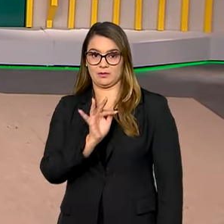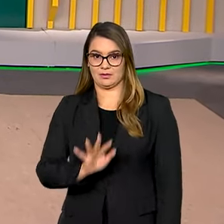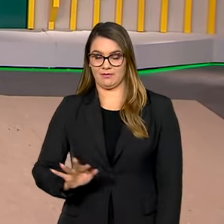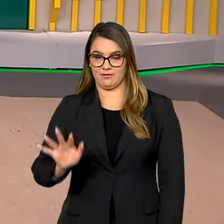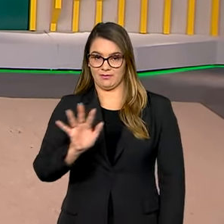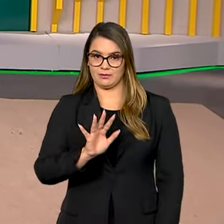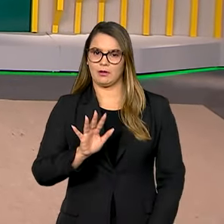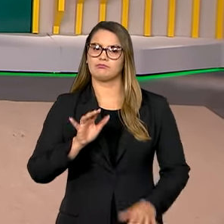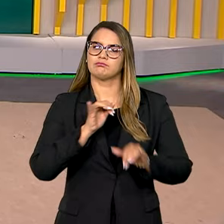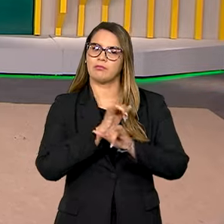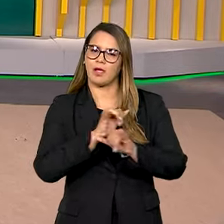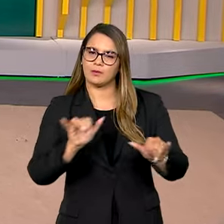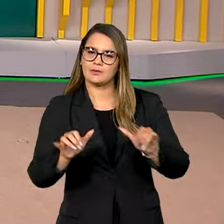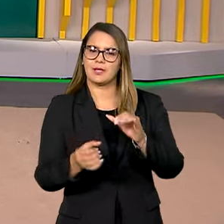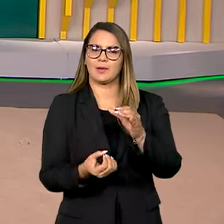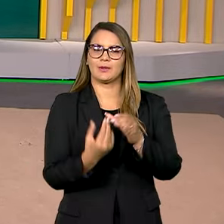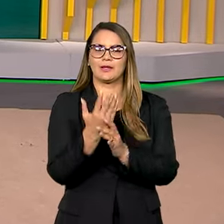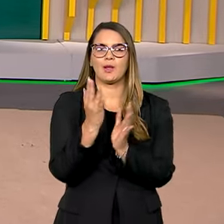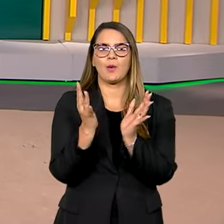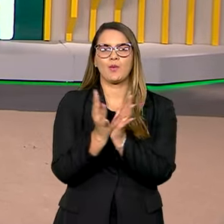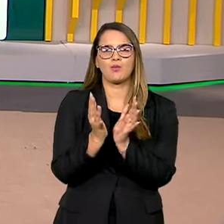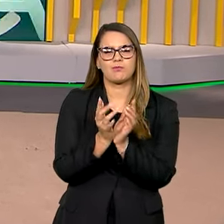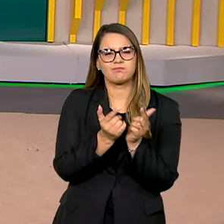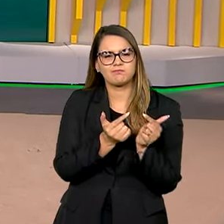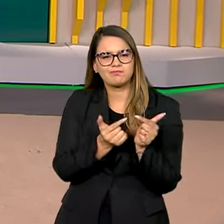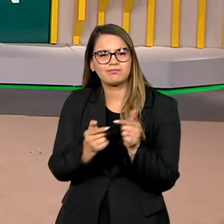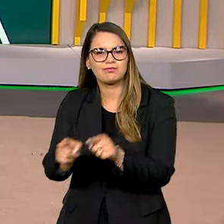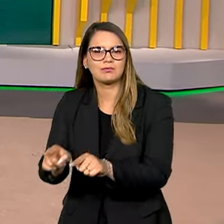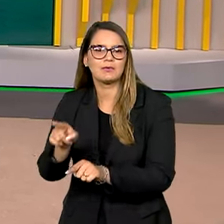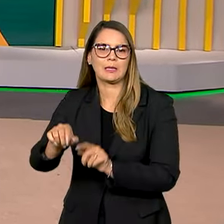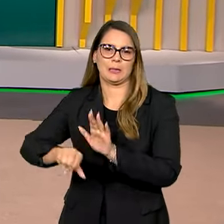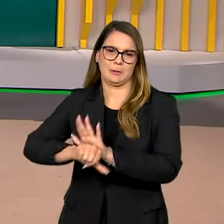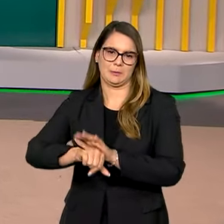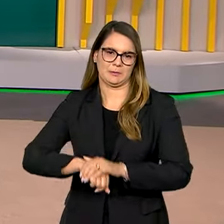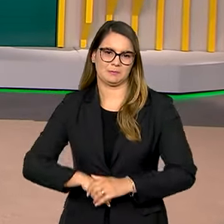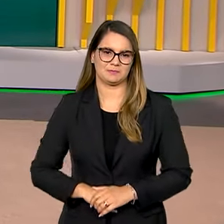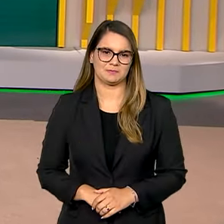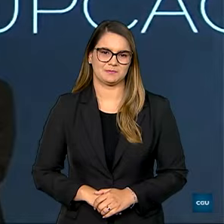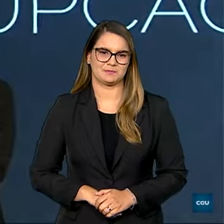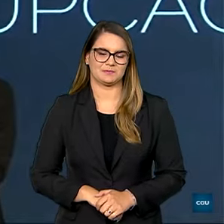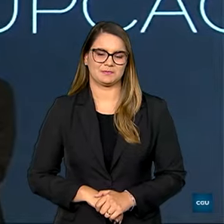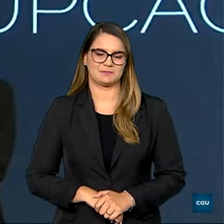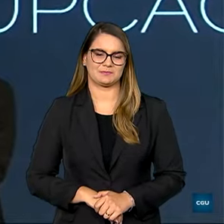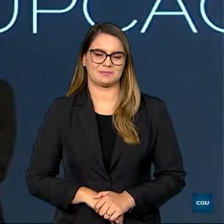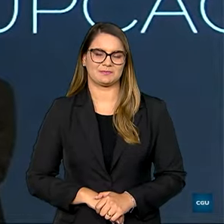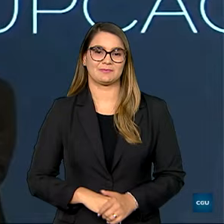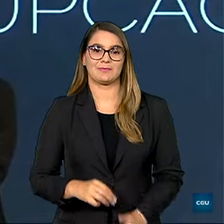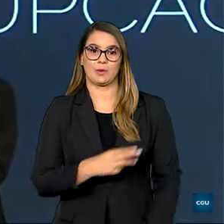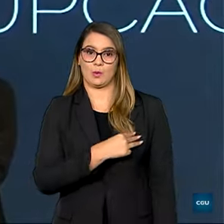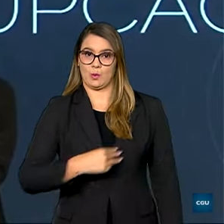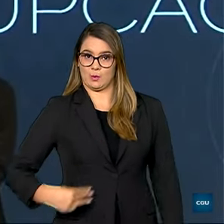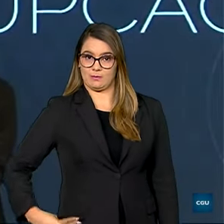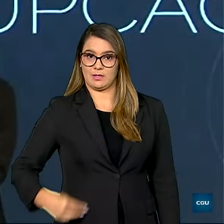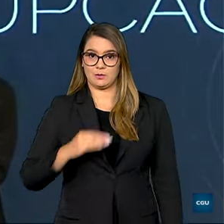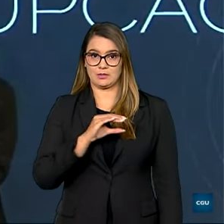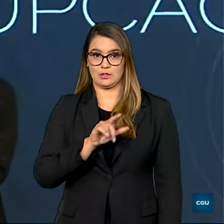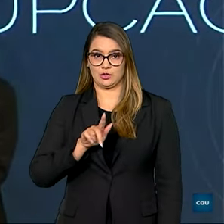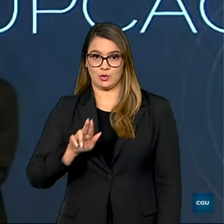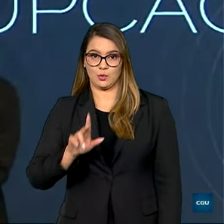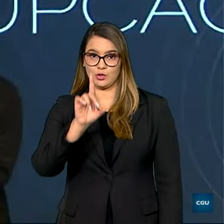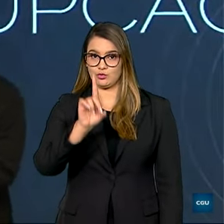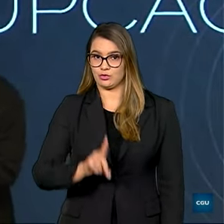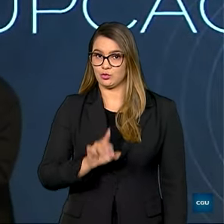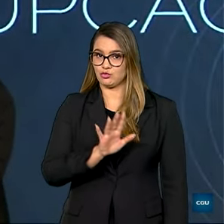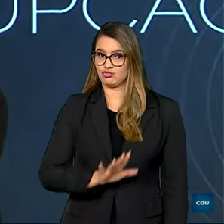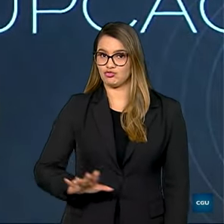Federal anunciaram a criação de um grupo para enfrentar esse tipo de crime. O ministro da CGU e o diretor-geral